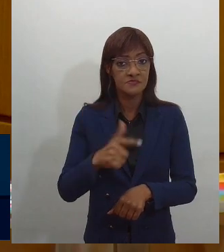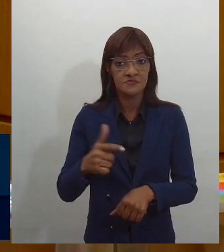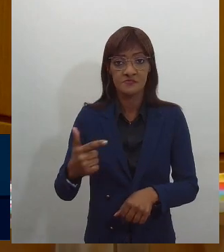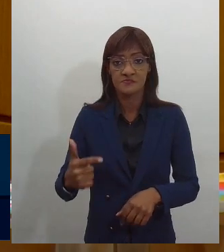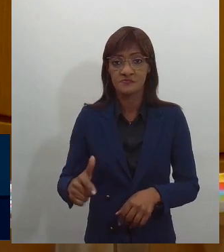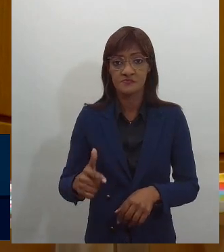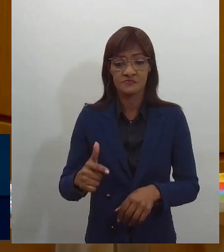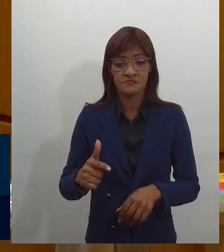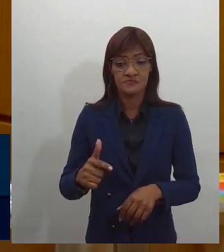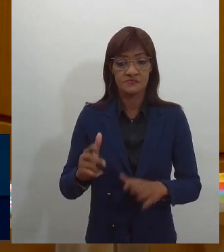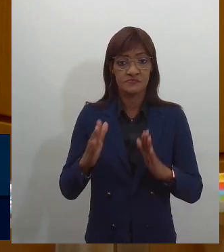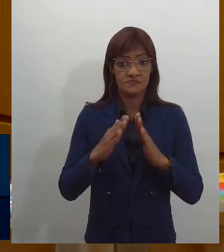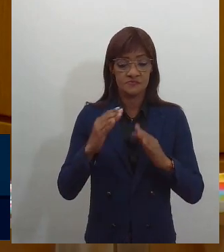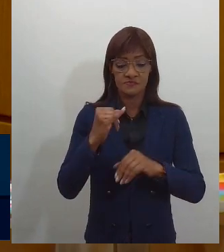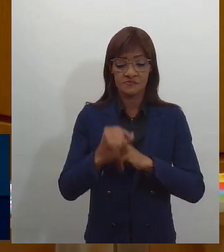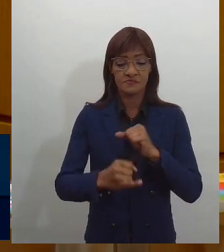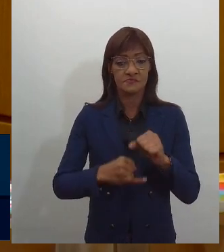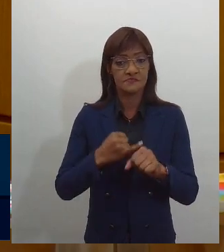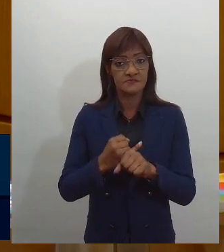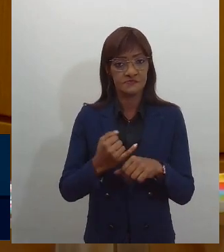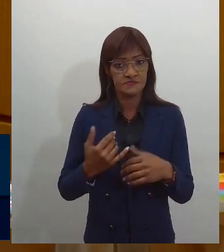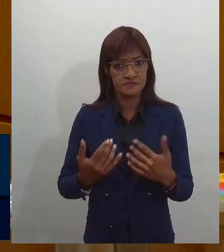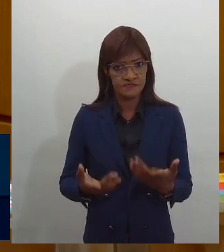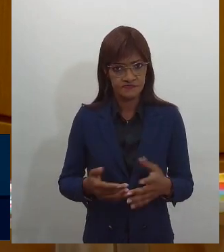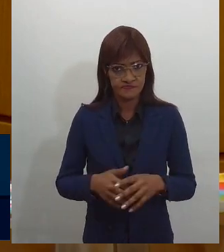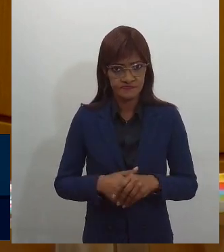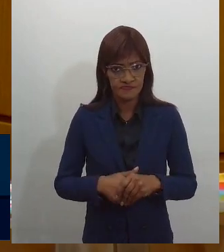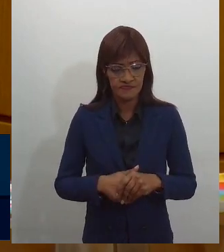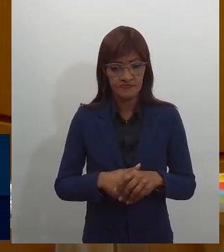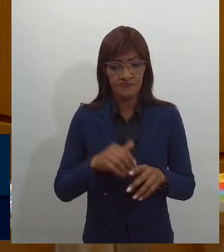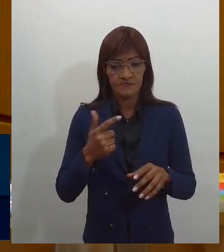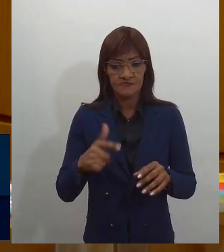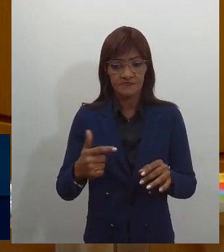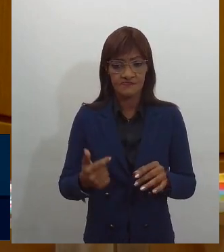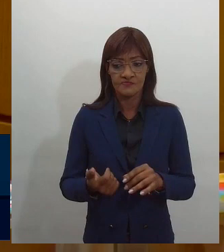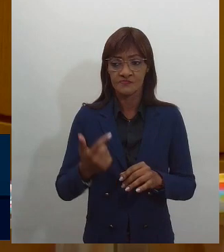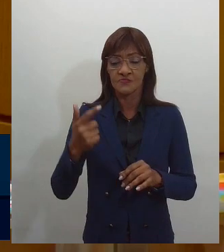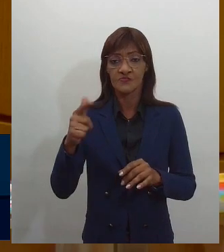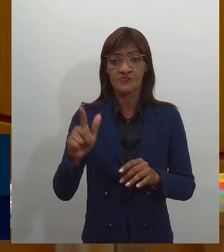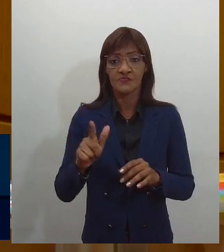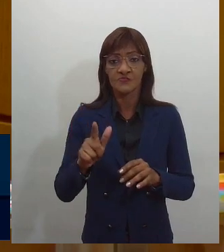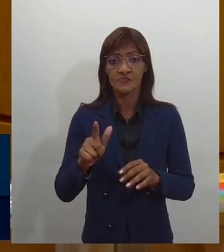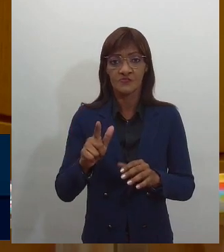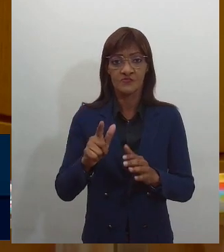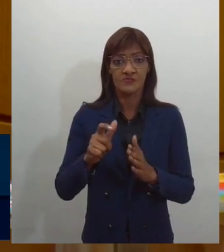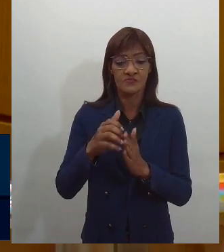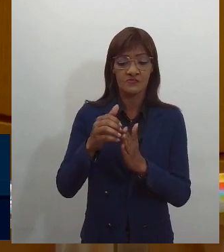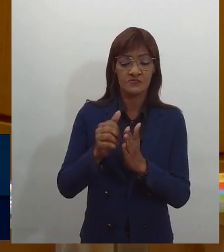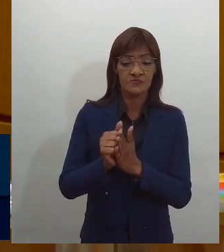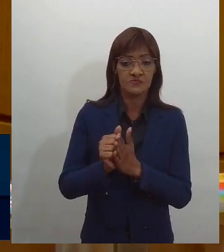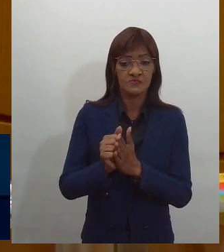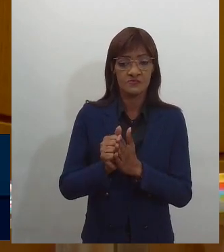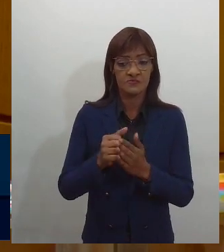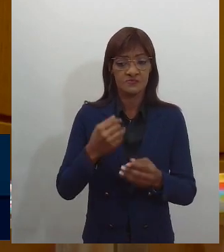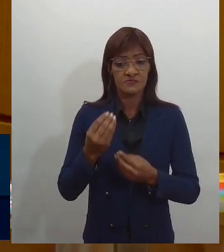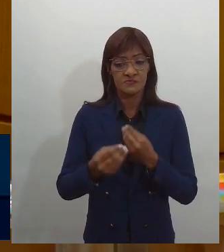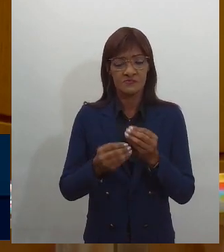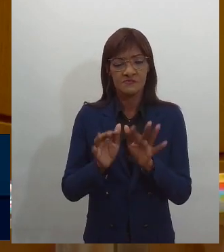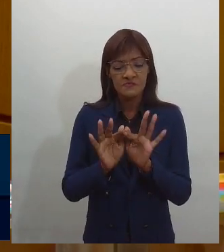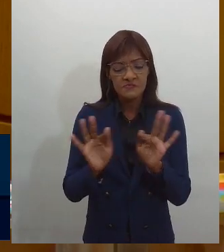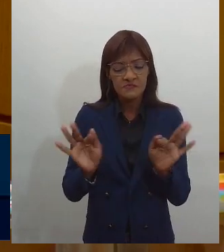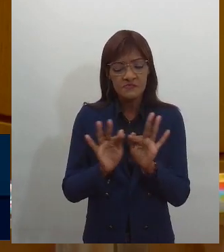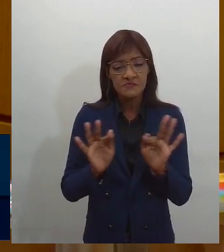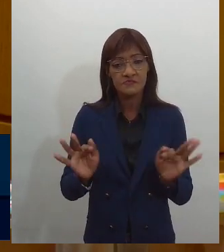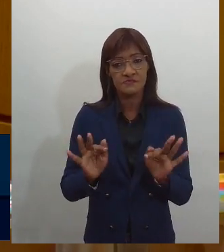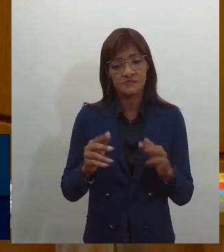não disponibilizou outras alternativas para a inscrição, de modo mais simples, como a